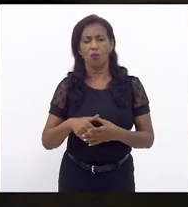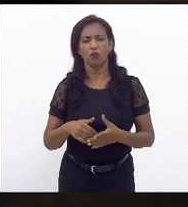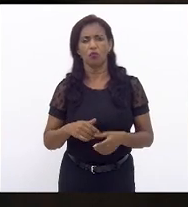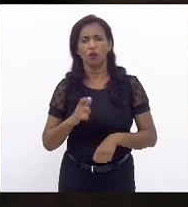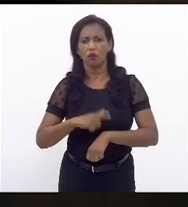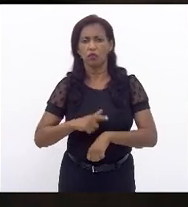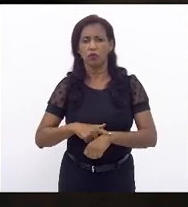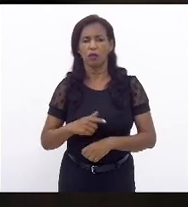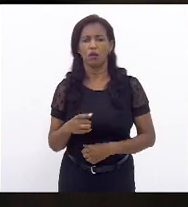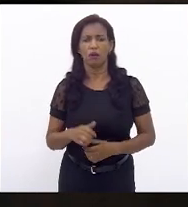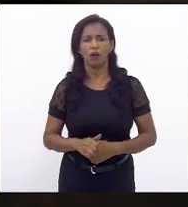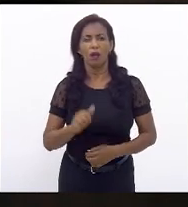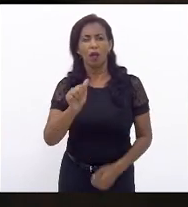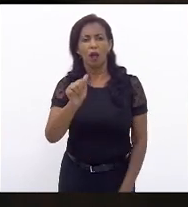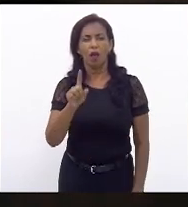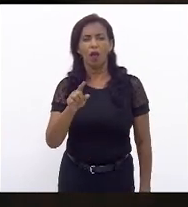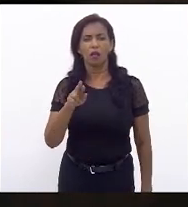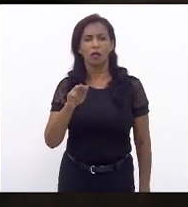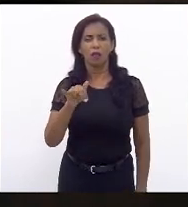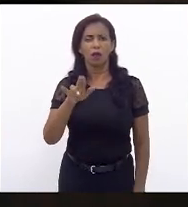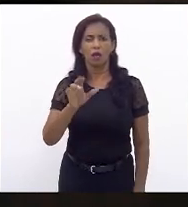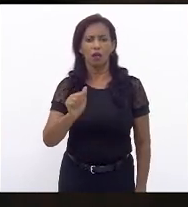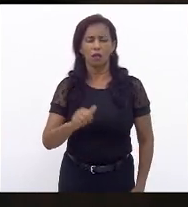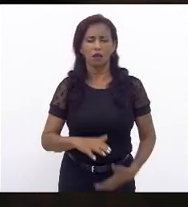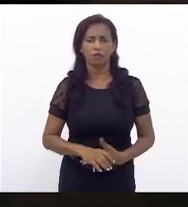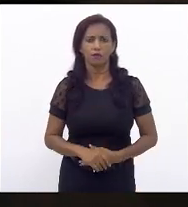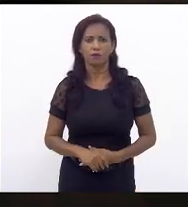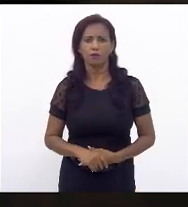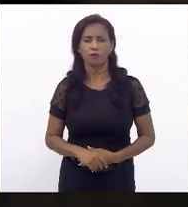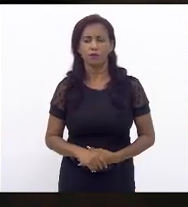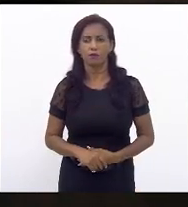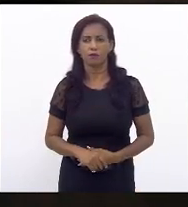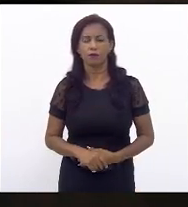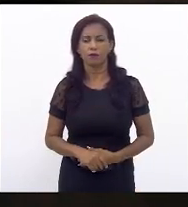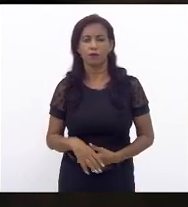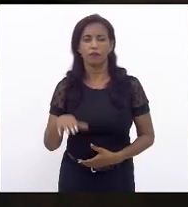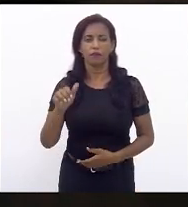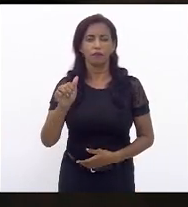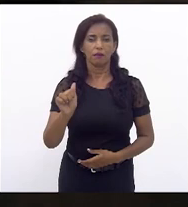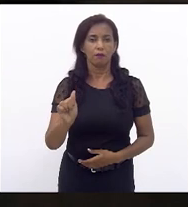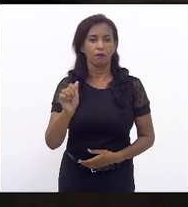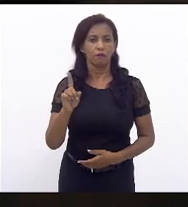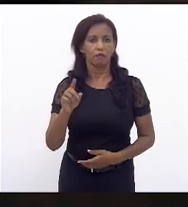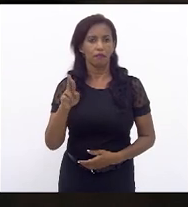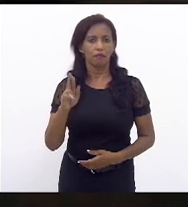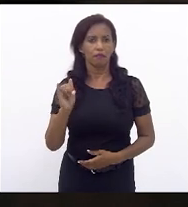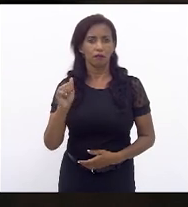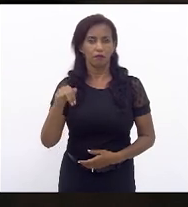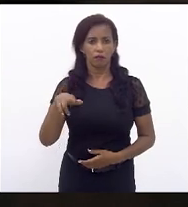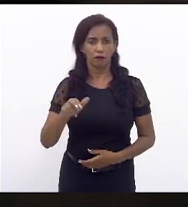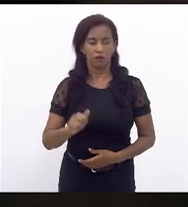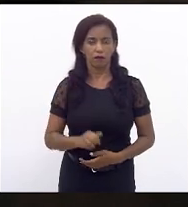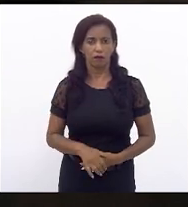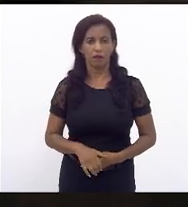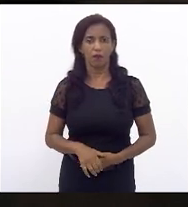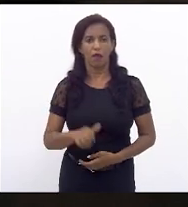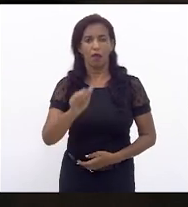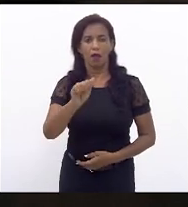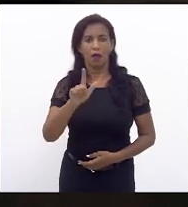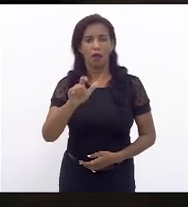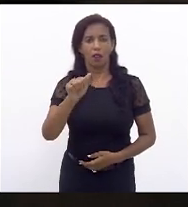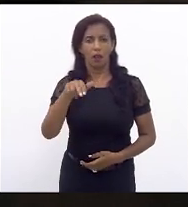regimental. Deputada Adriana Baltazar. Deputada Adriana Baltazar. Deputada Alana